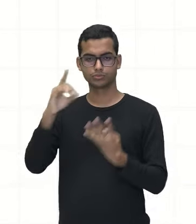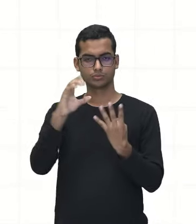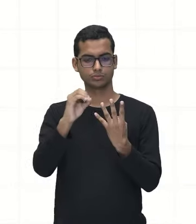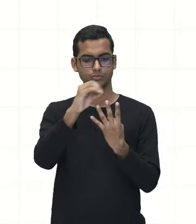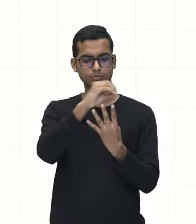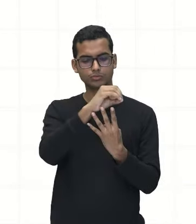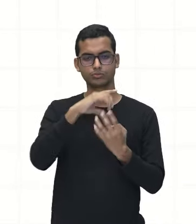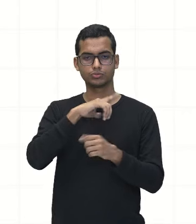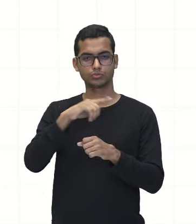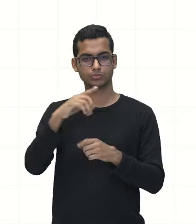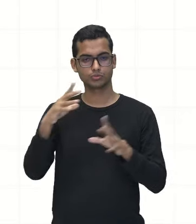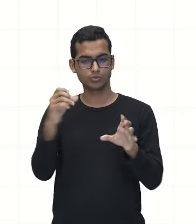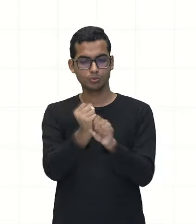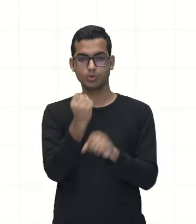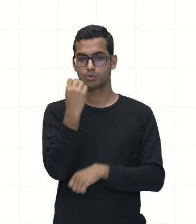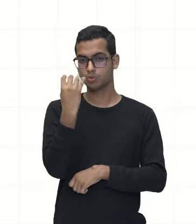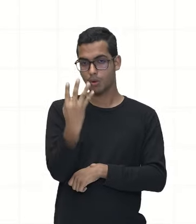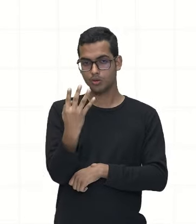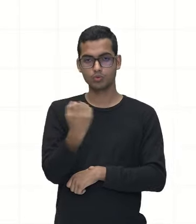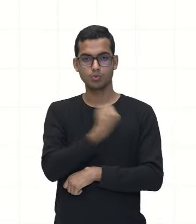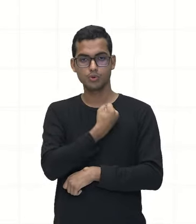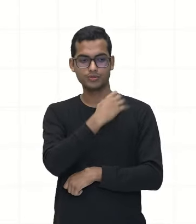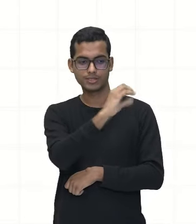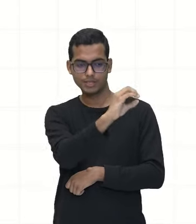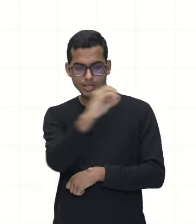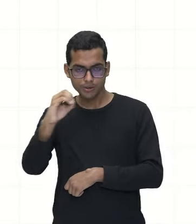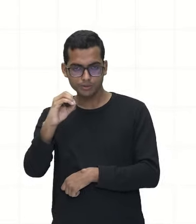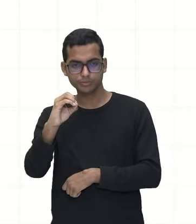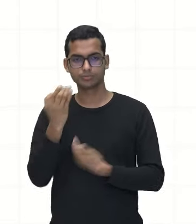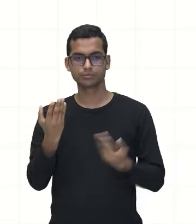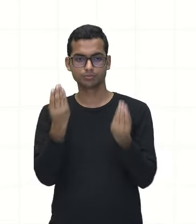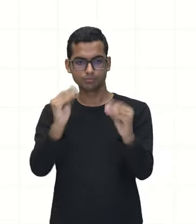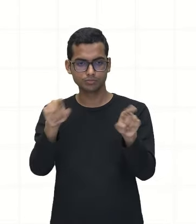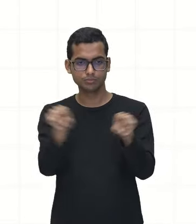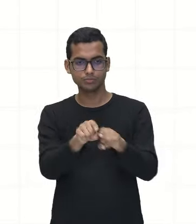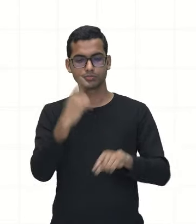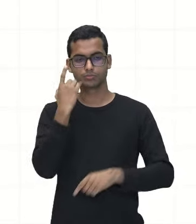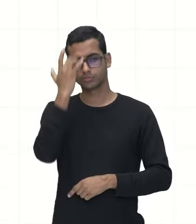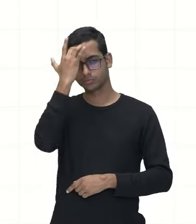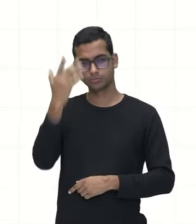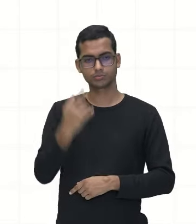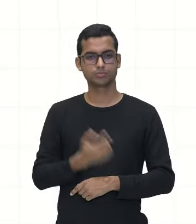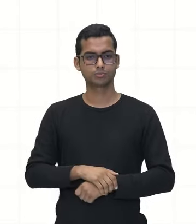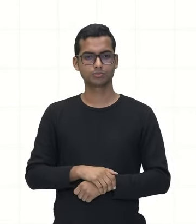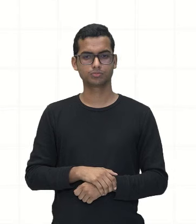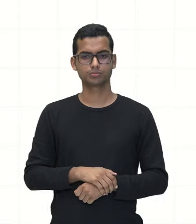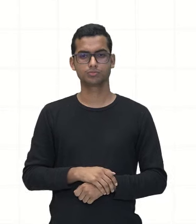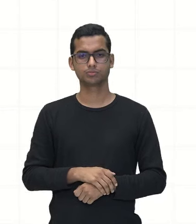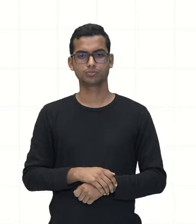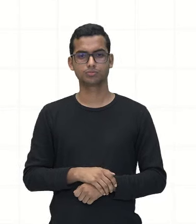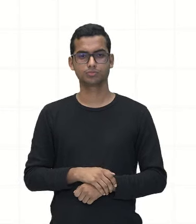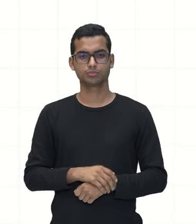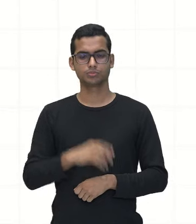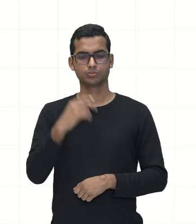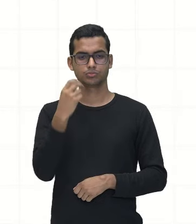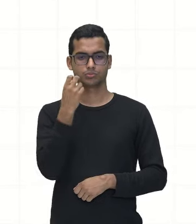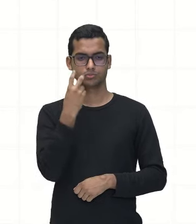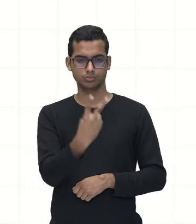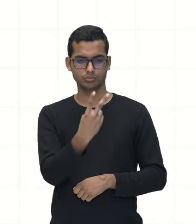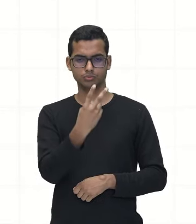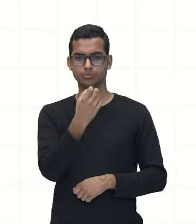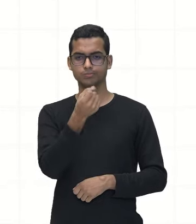1, 2, 3, 4. Perceba que fica bem tranquilo, né, para responder. Então, 280 mil é um valor aproximado